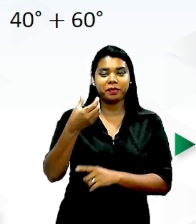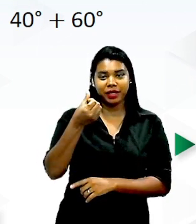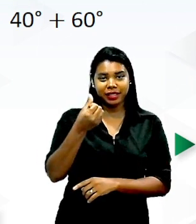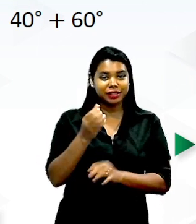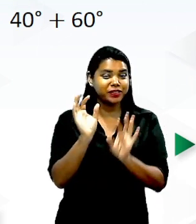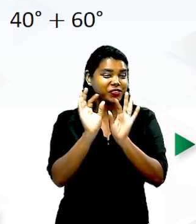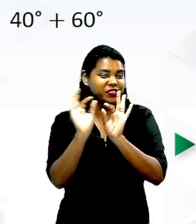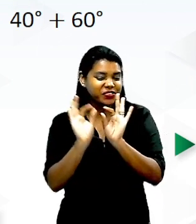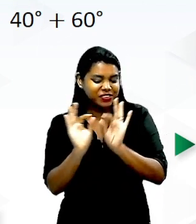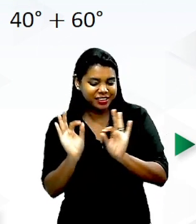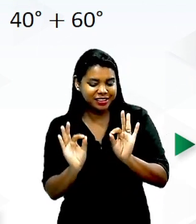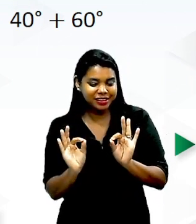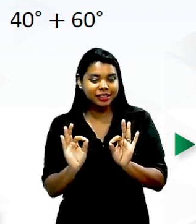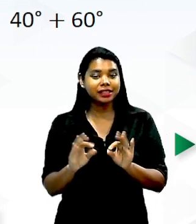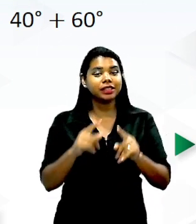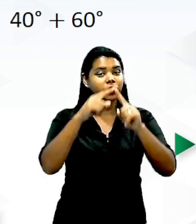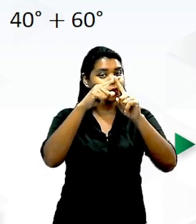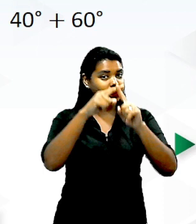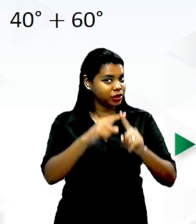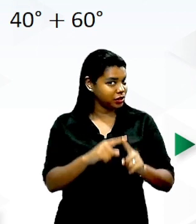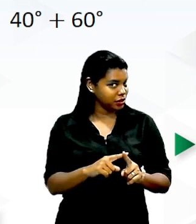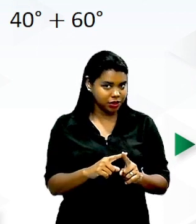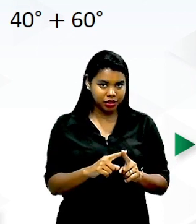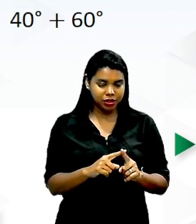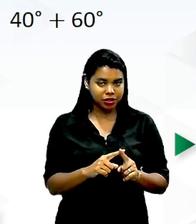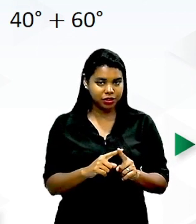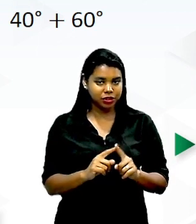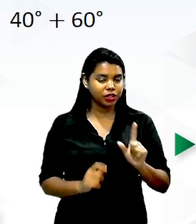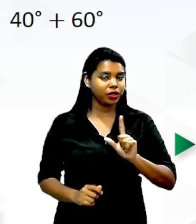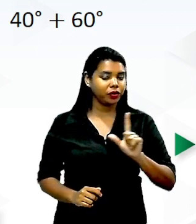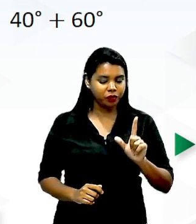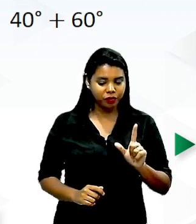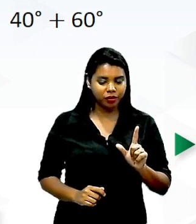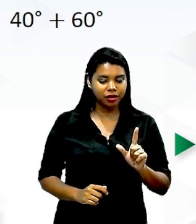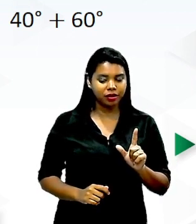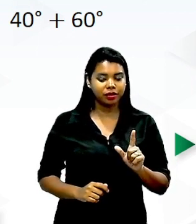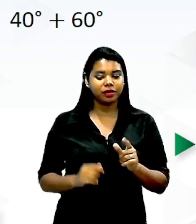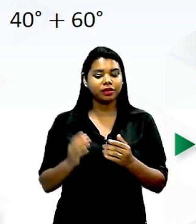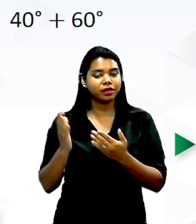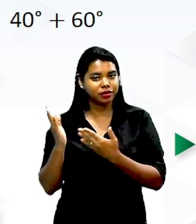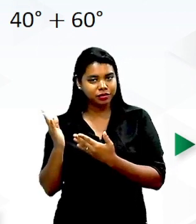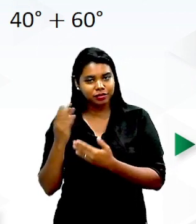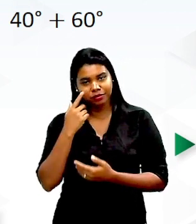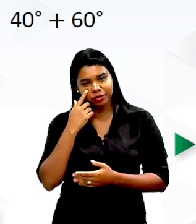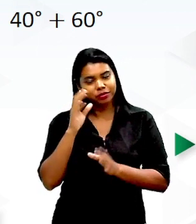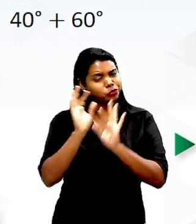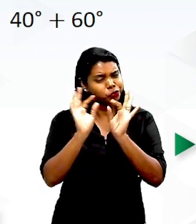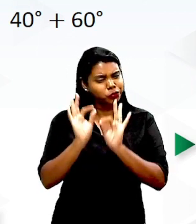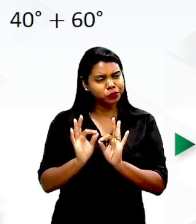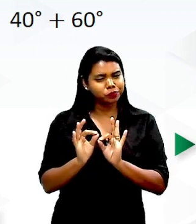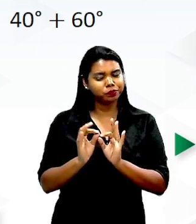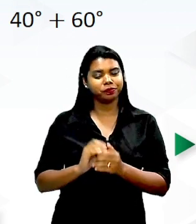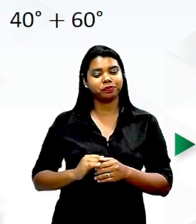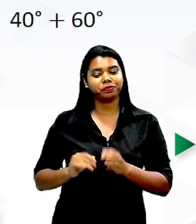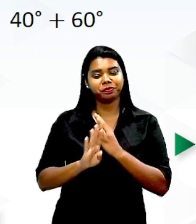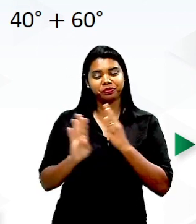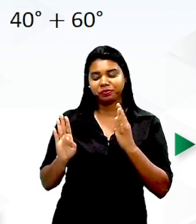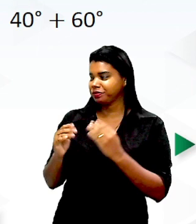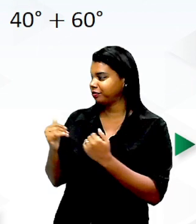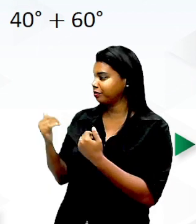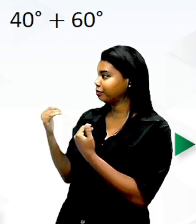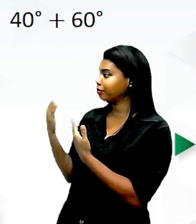juntinho. Tudo que tem x de um lado, tudo que tem grau do outro, para ficar mais fácil. Eu gosto disso, tá? E aí,